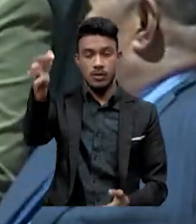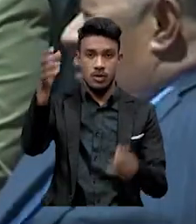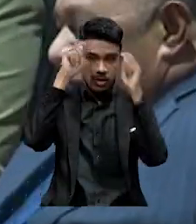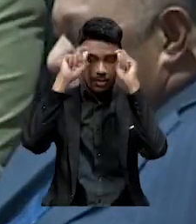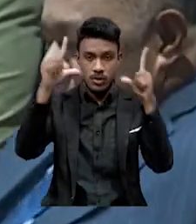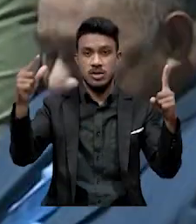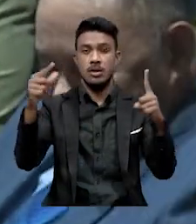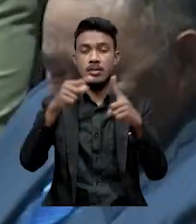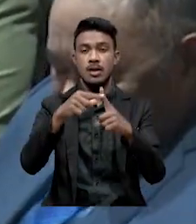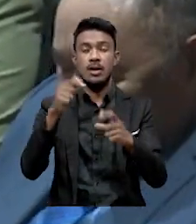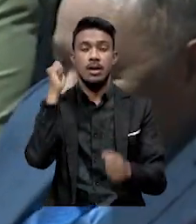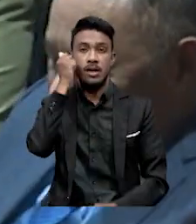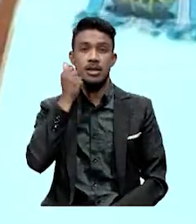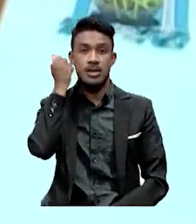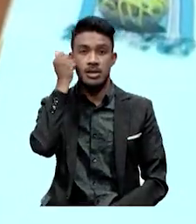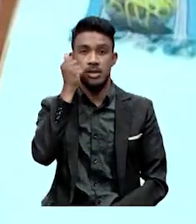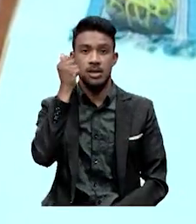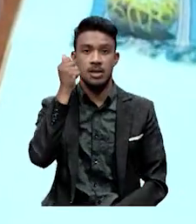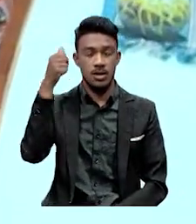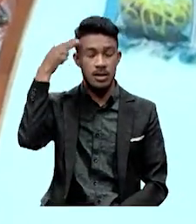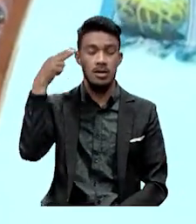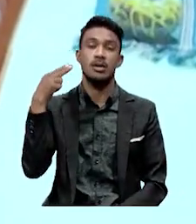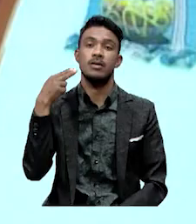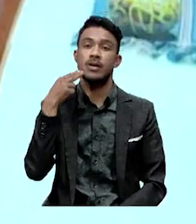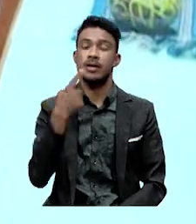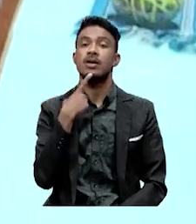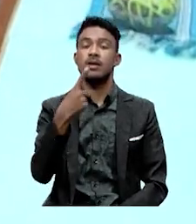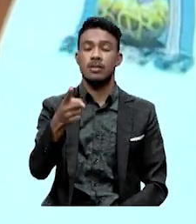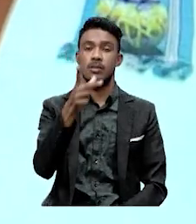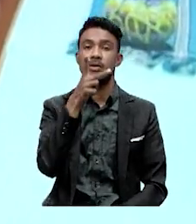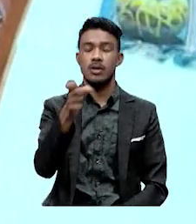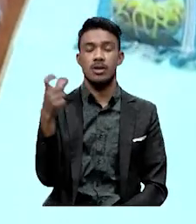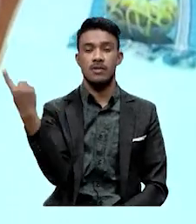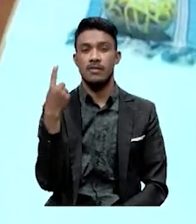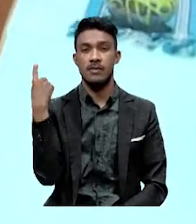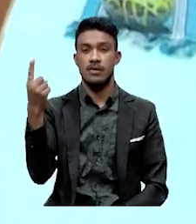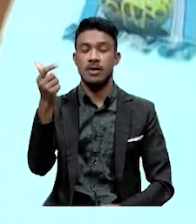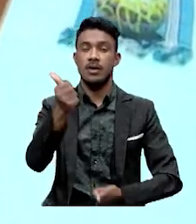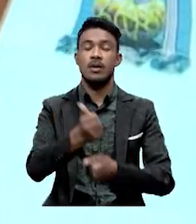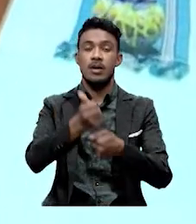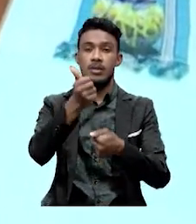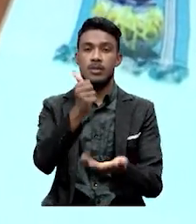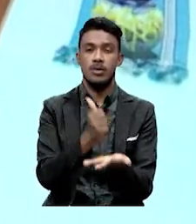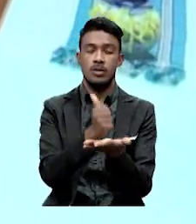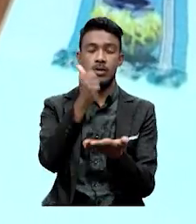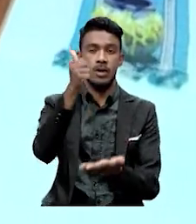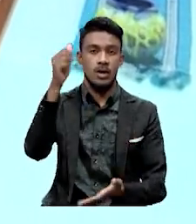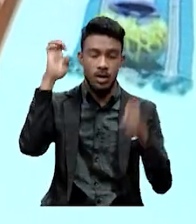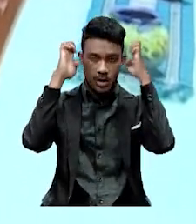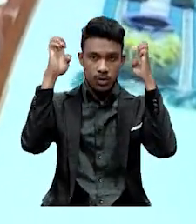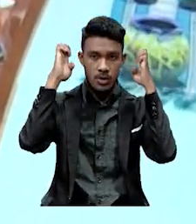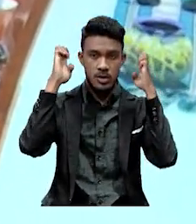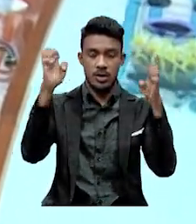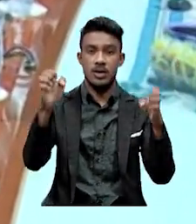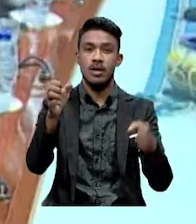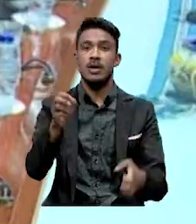baseado. Chefe Estado José Ramos Horta Atetem, Portugal se enafata em apoio e área educação, Leliu desenvolve-lhe em